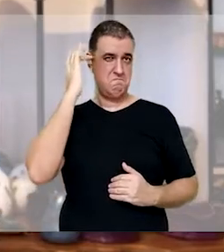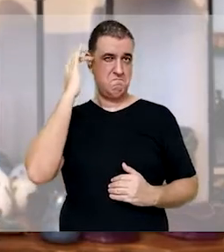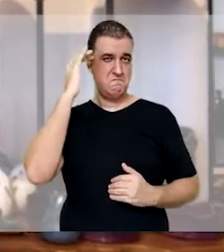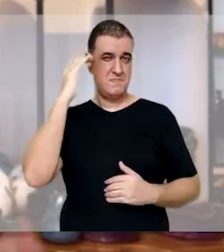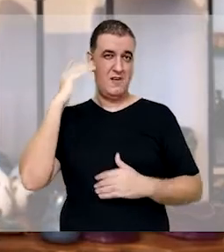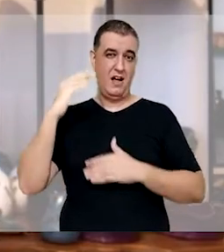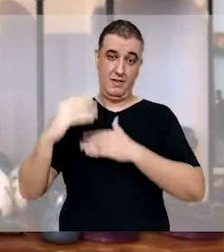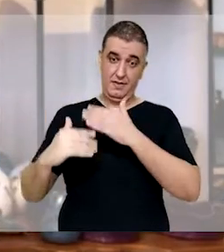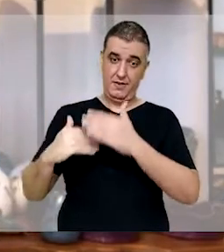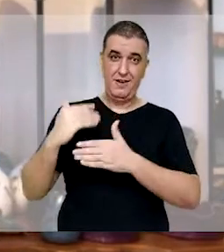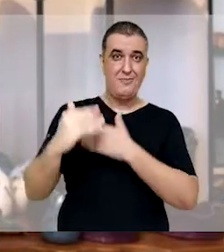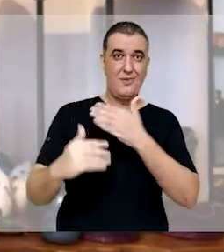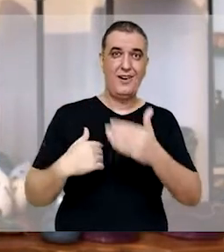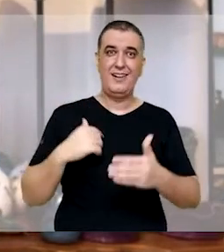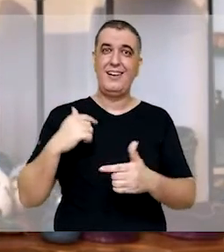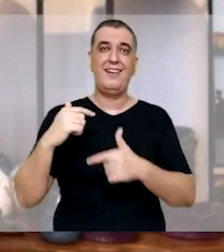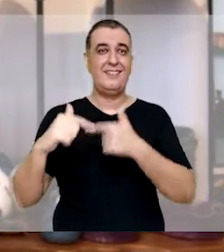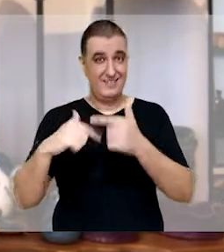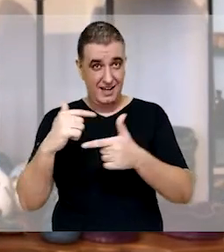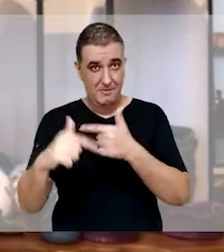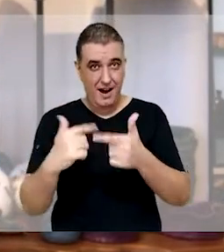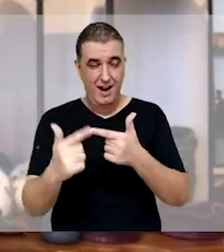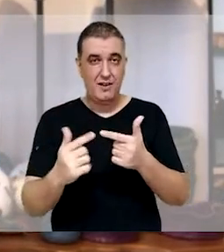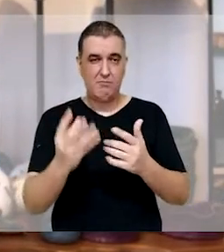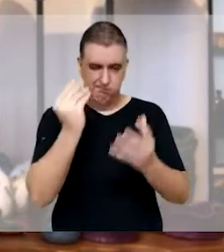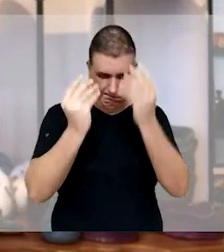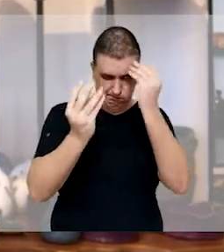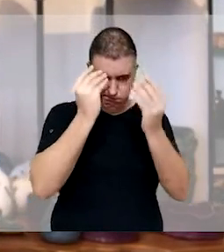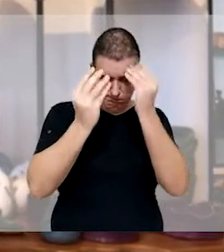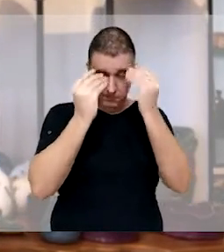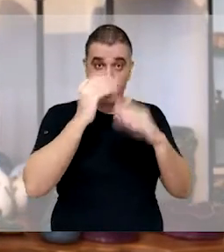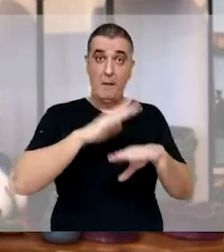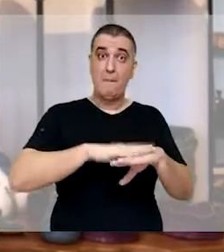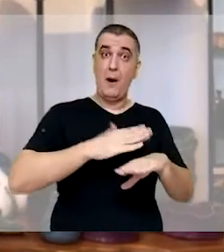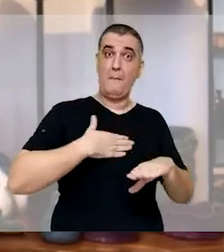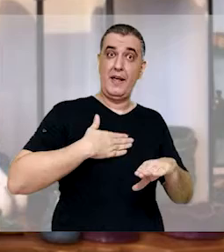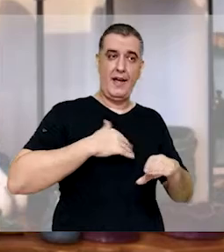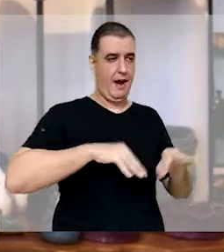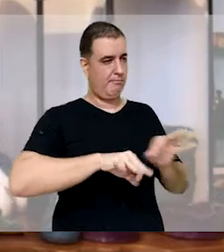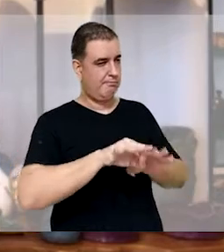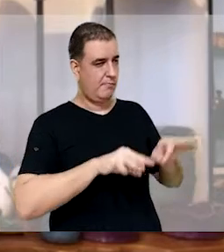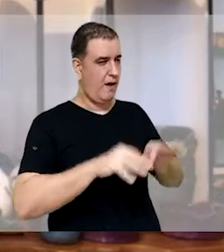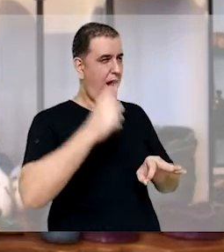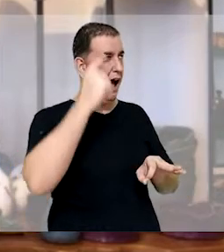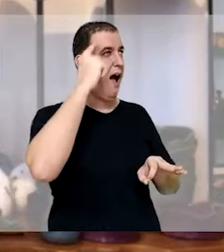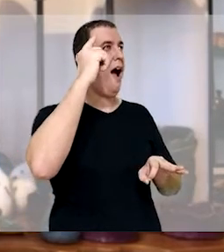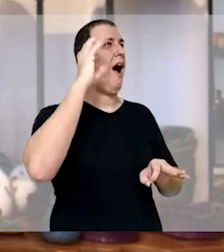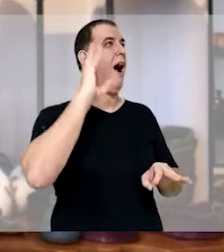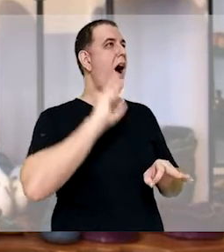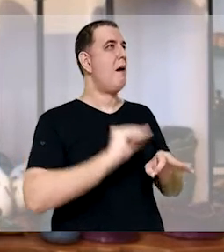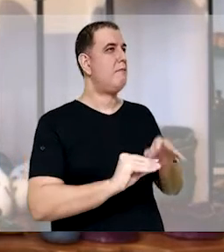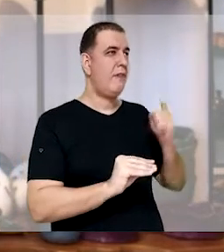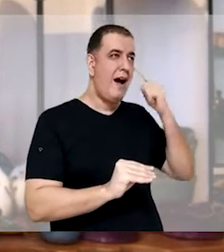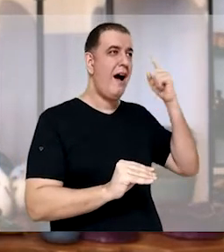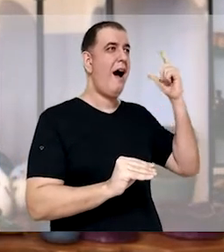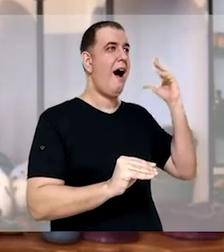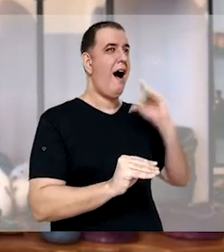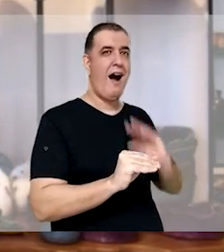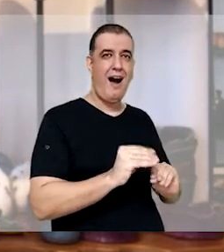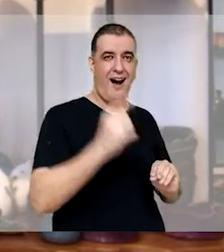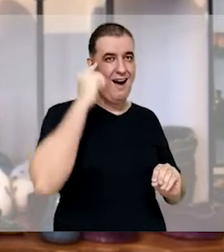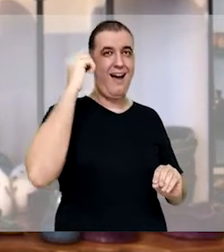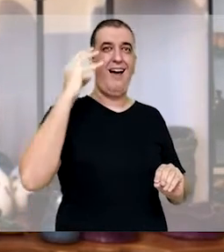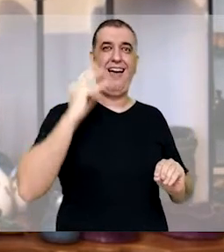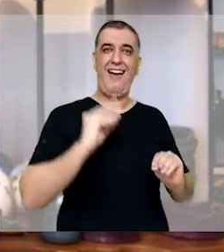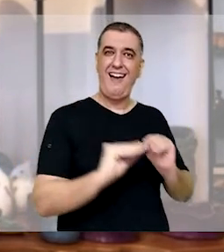maior trabalho, assim, porque todas as exposições que eu trabalhei ali eram exposições com enfoque em tridimensional,